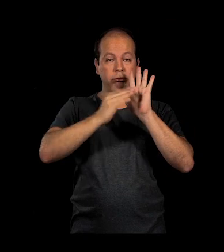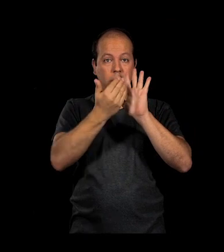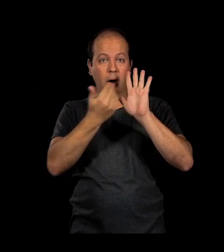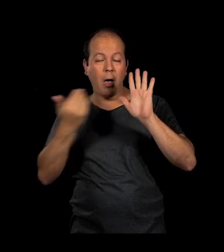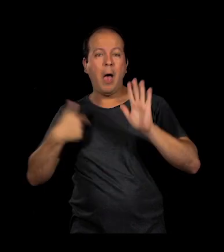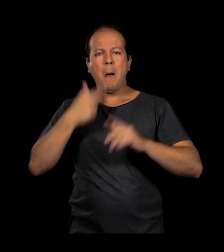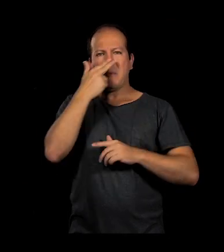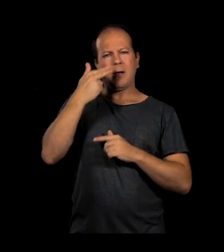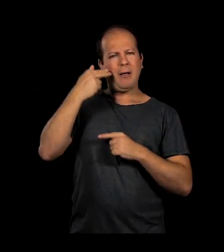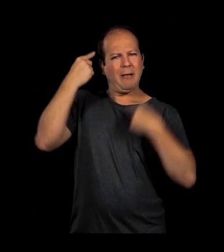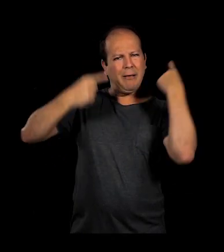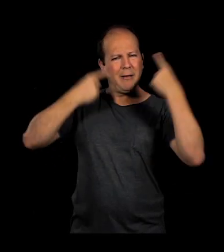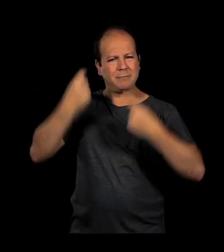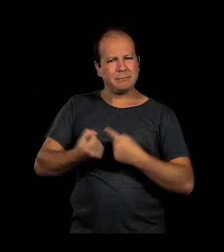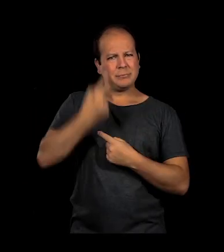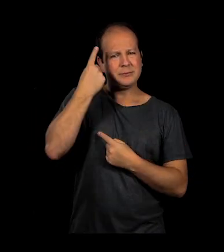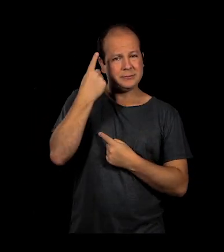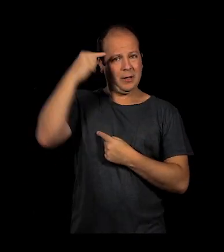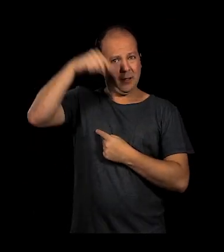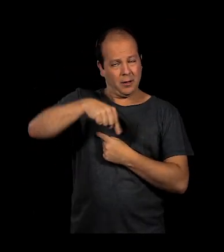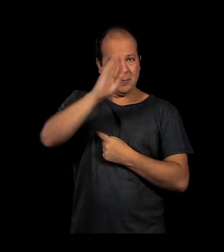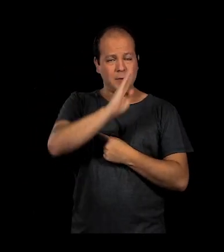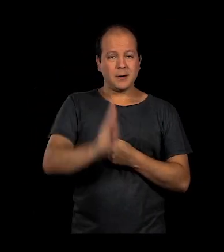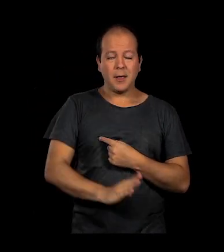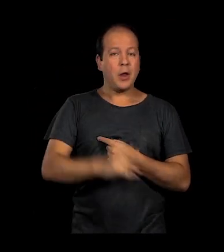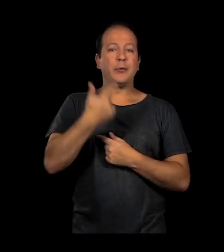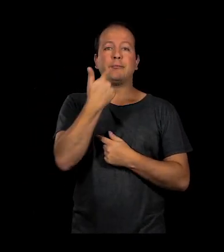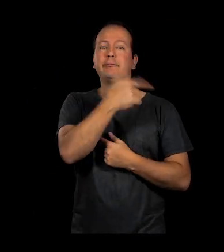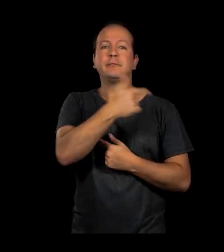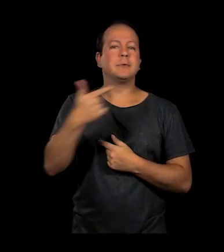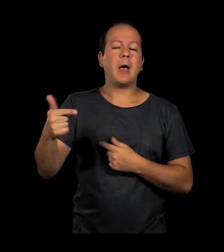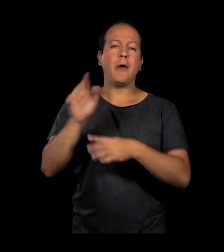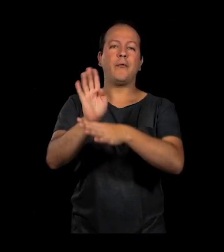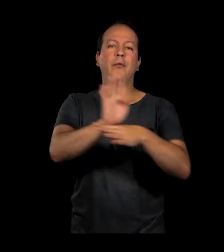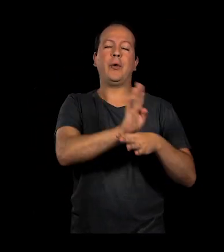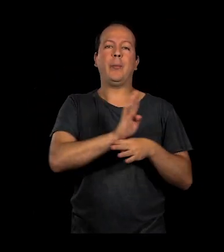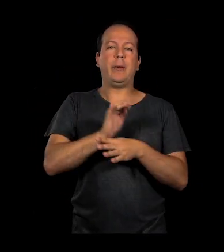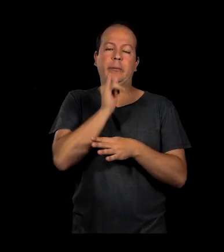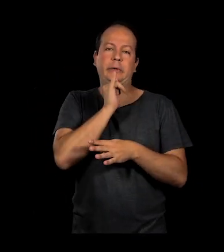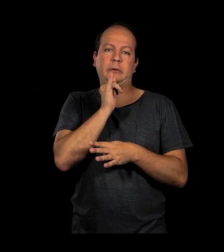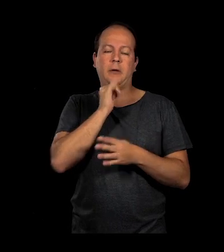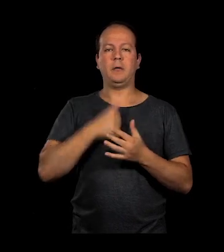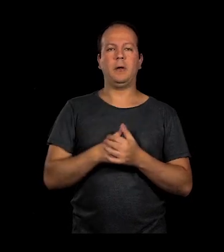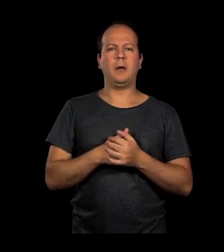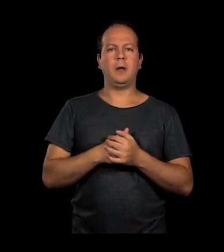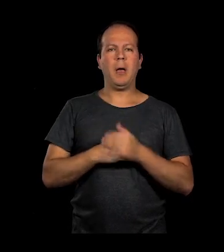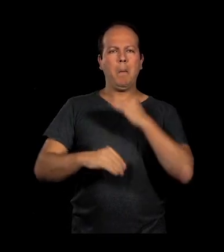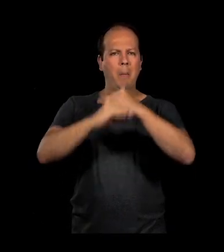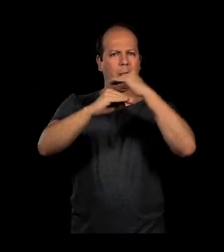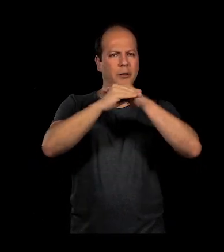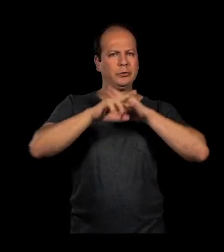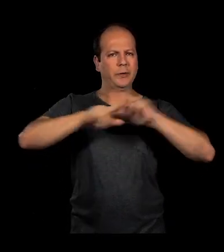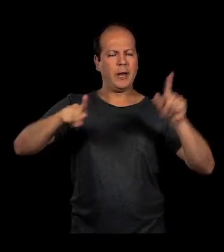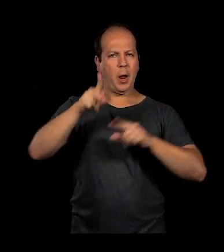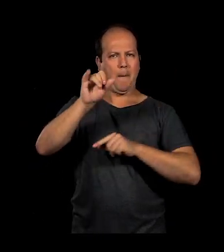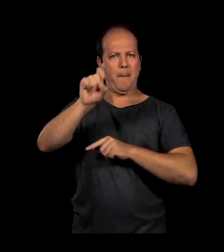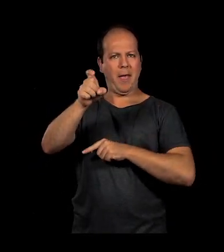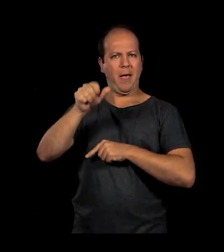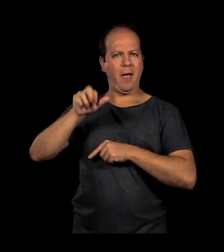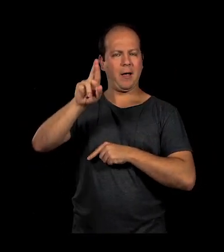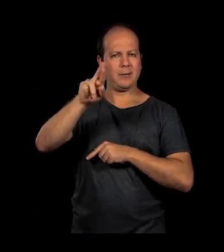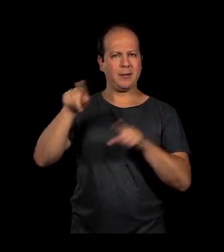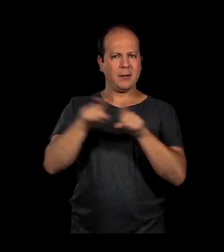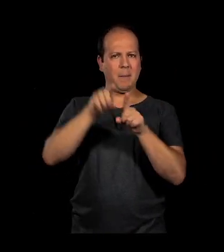esquizofrenia do brasileiro a gente não tá os filmes não foge do padrão pixel foge do padrão